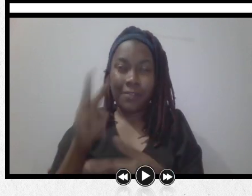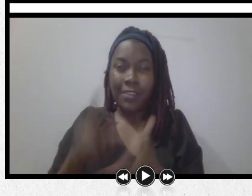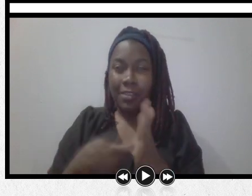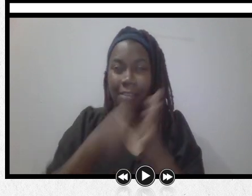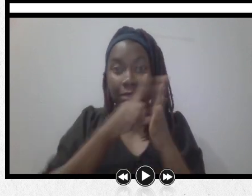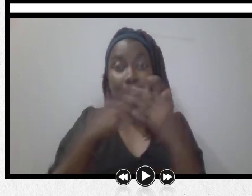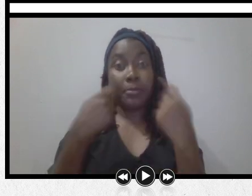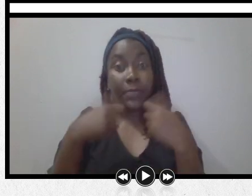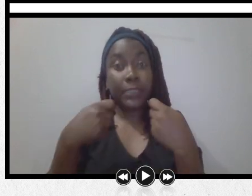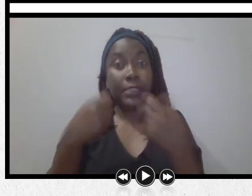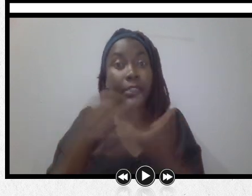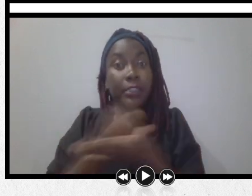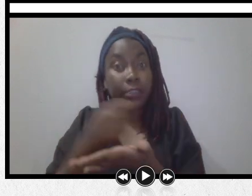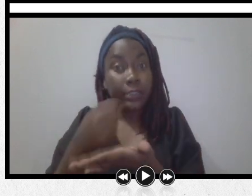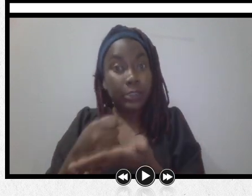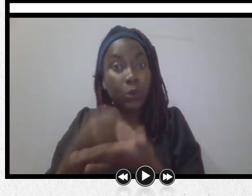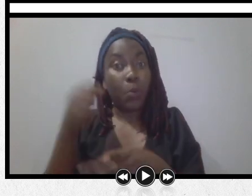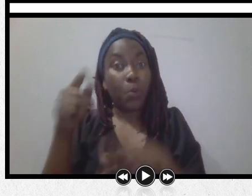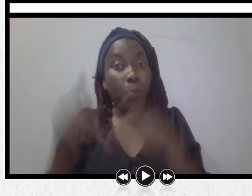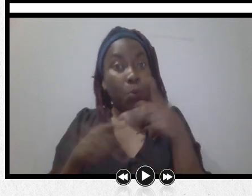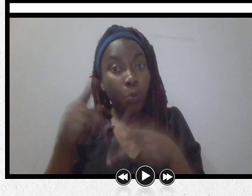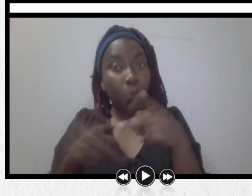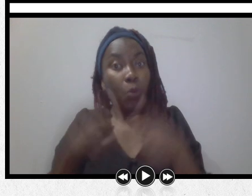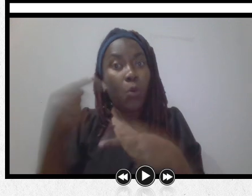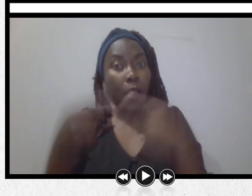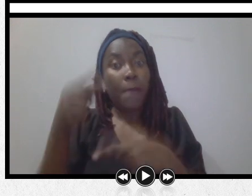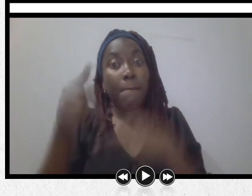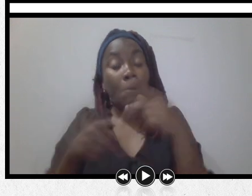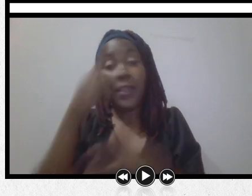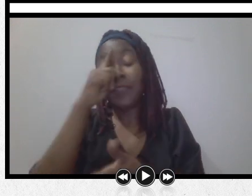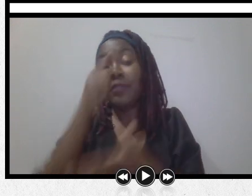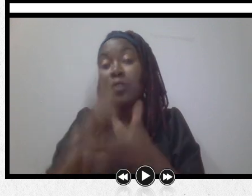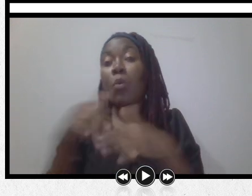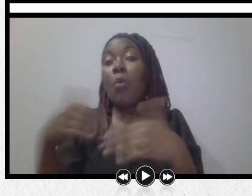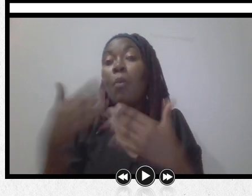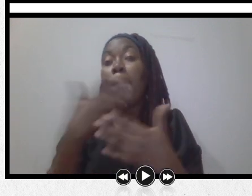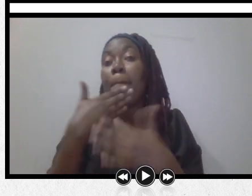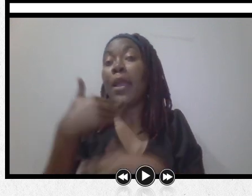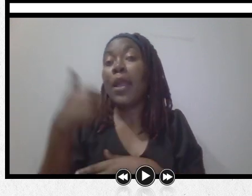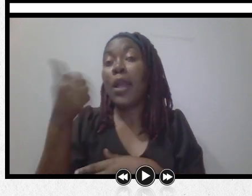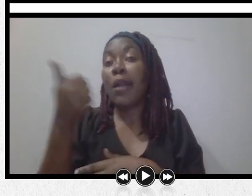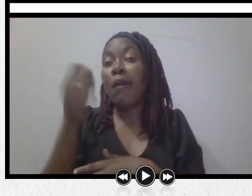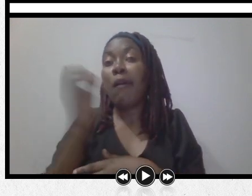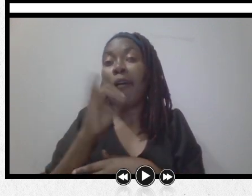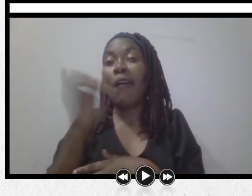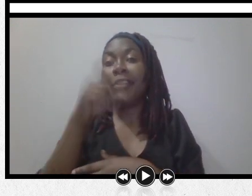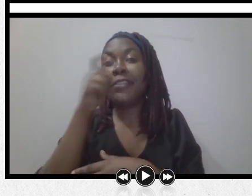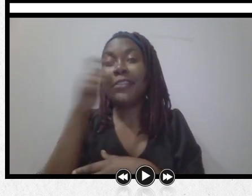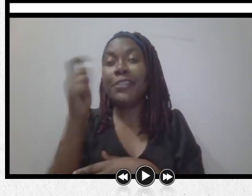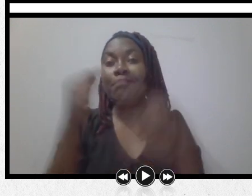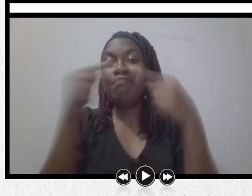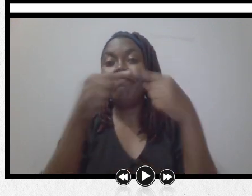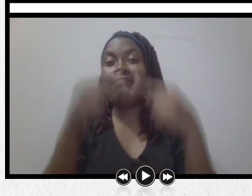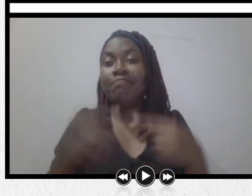anterior, precisamos de uma licitação pública, de uma concorrência pública, para definir qual é o interessado que melhor atende